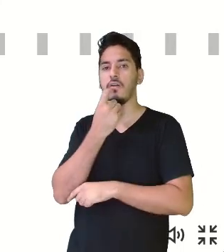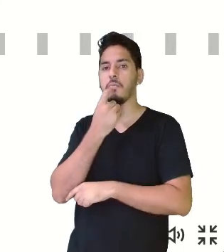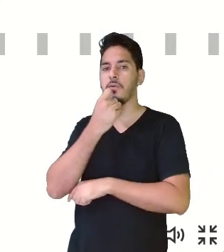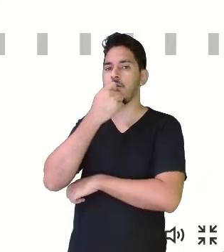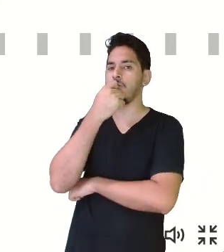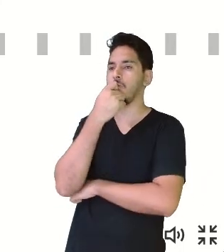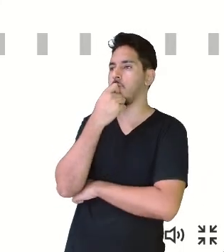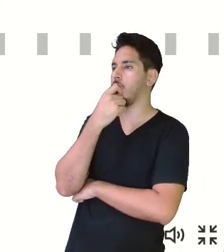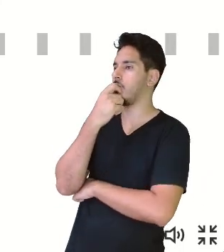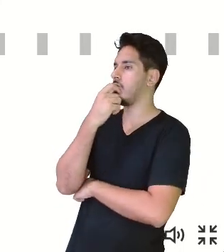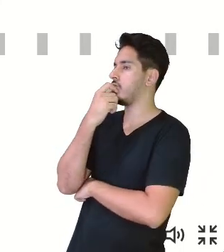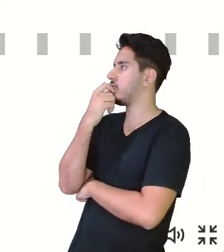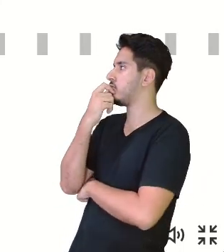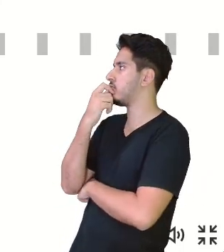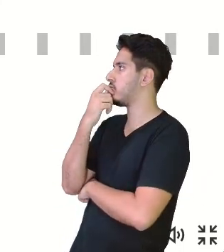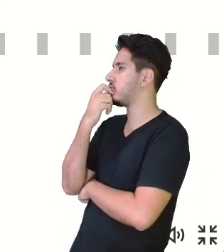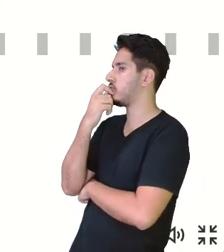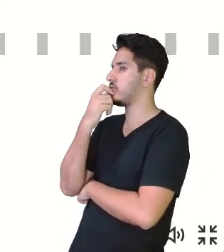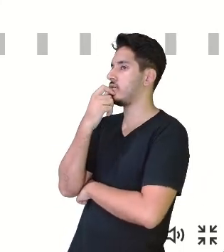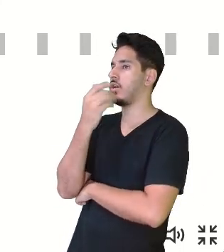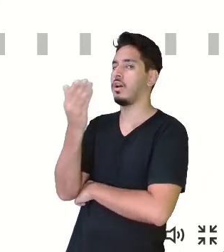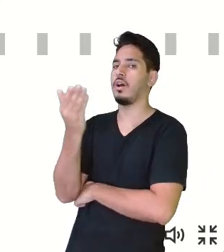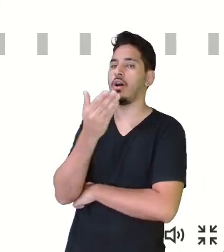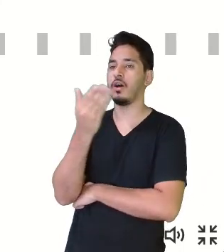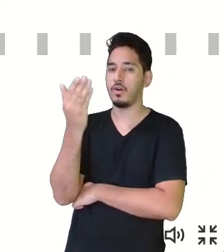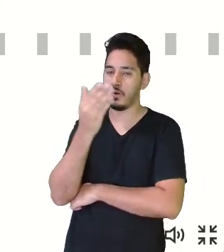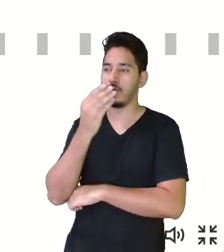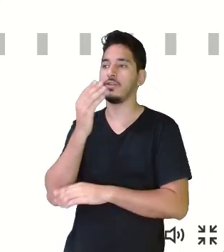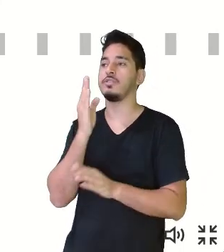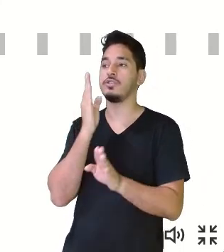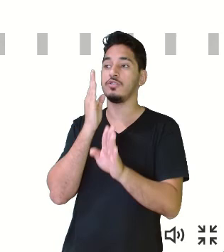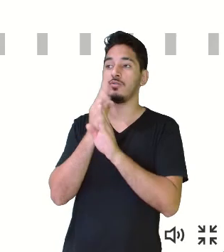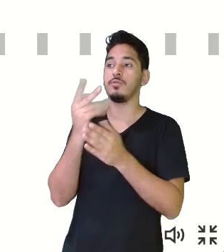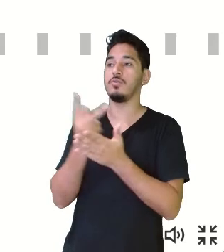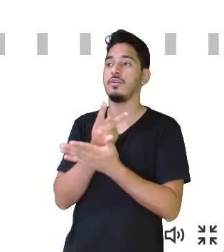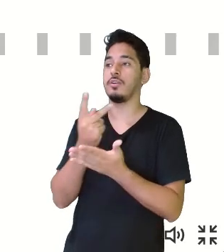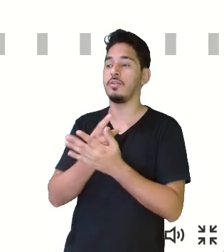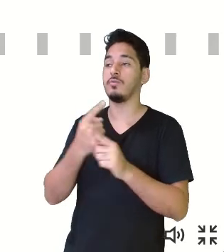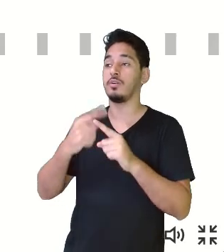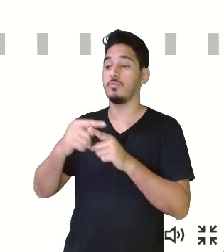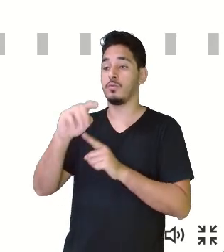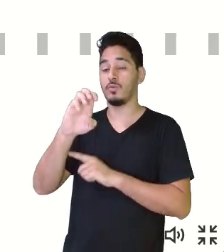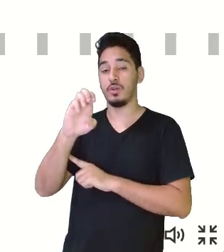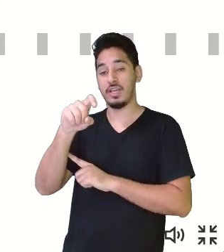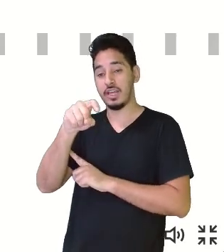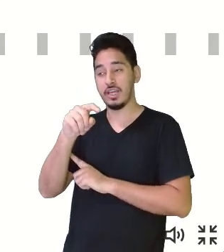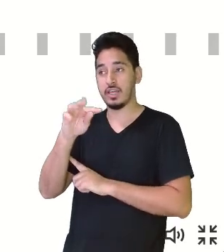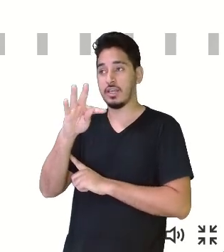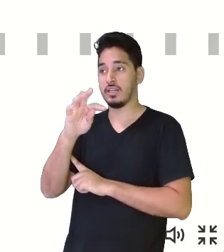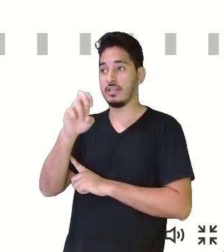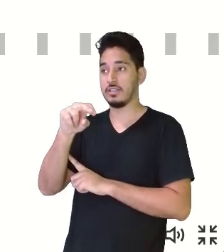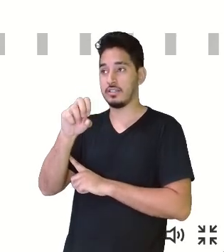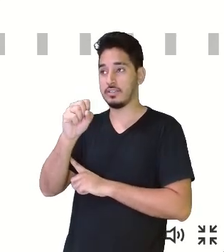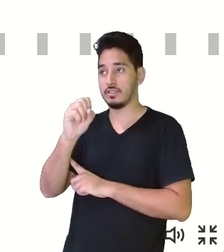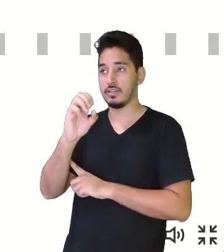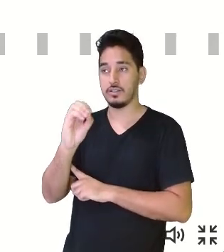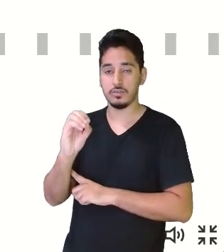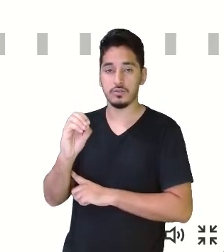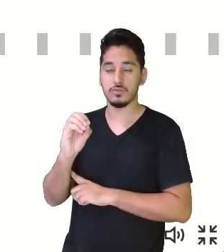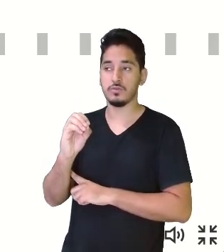por extenso? Agora eu encontrei o erro, porque por extenso é essa daqui,